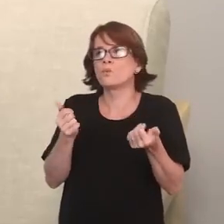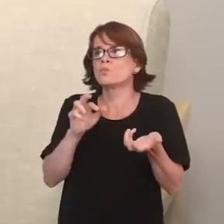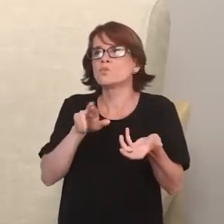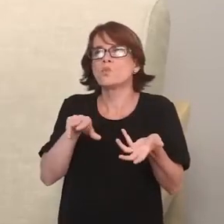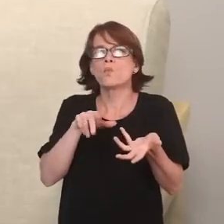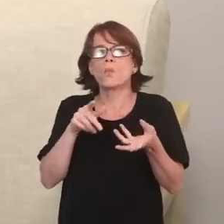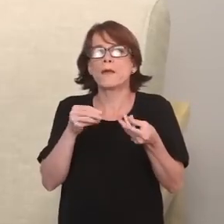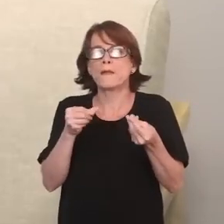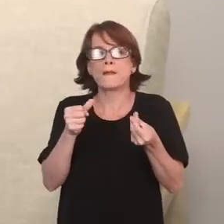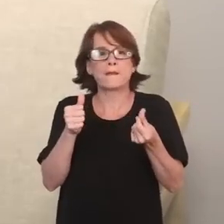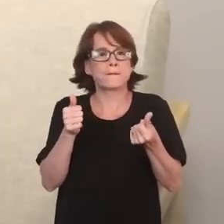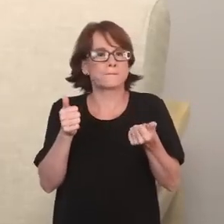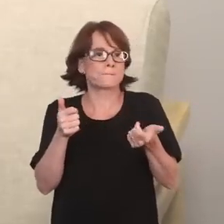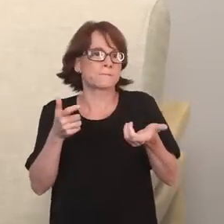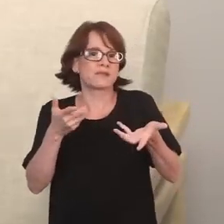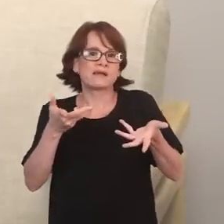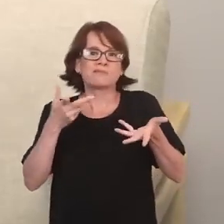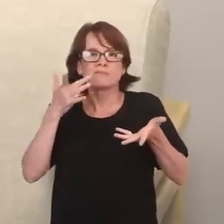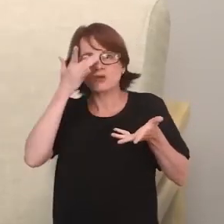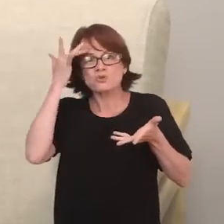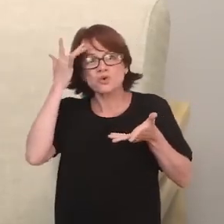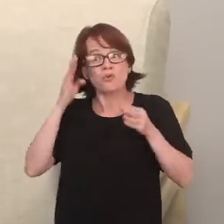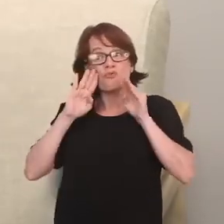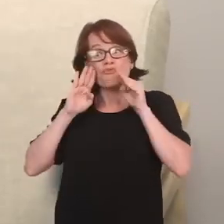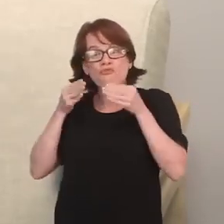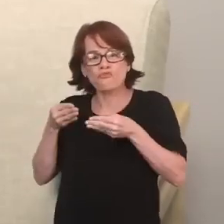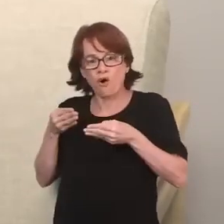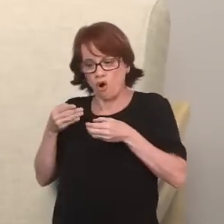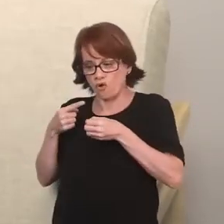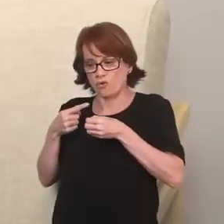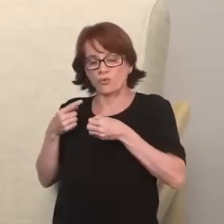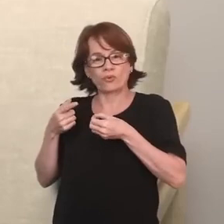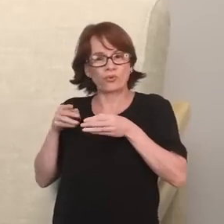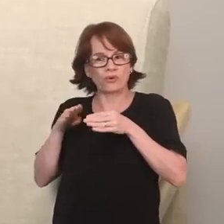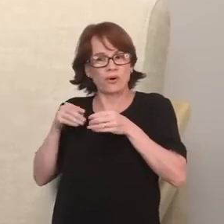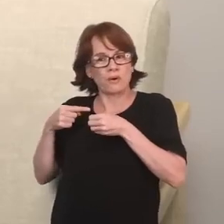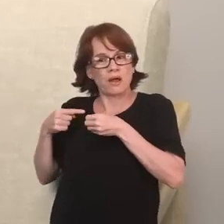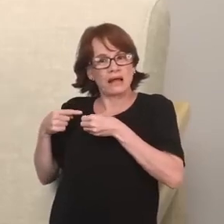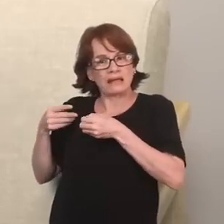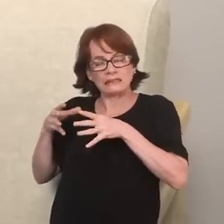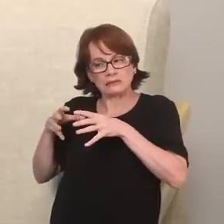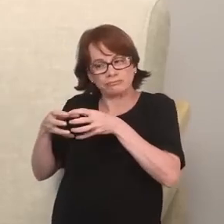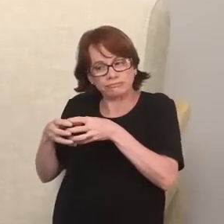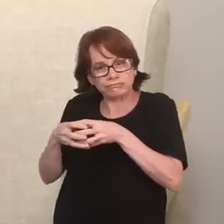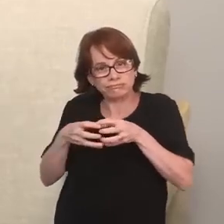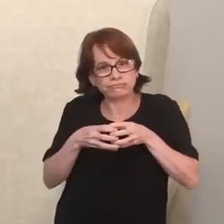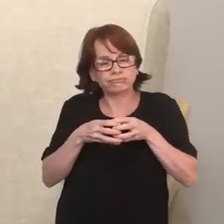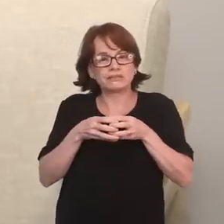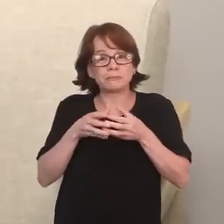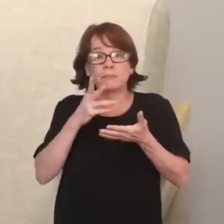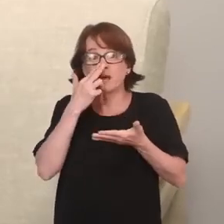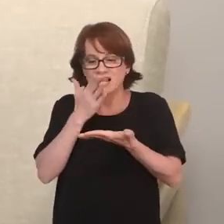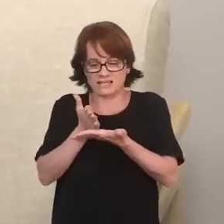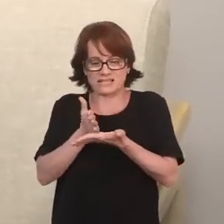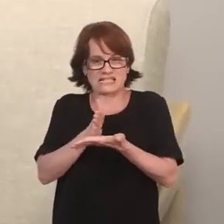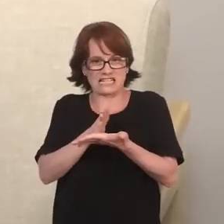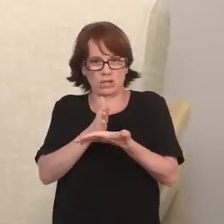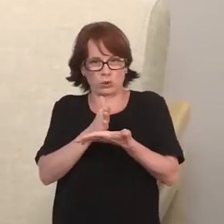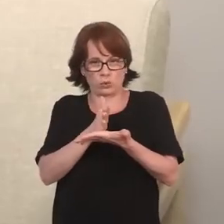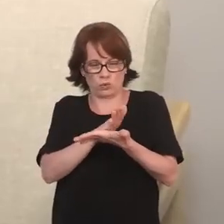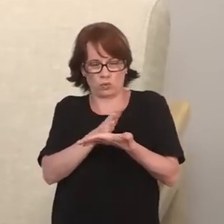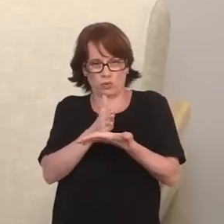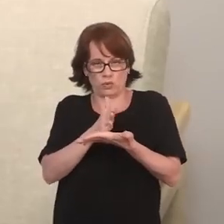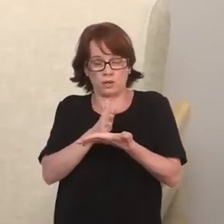parte, são mais assim, municipalistas, né? Mais centro mesmo, tá. Mas são pessoas que vão votar